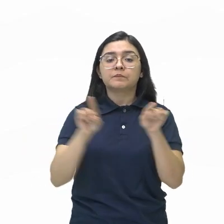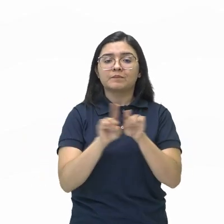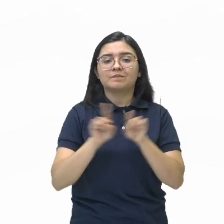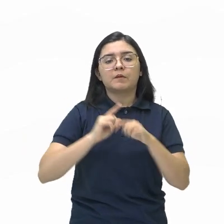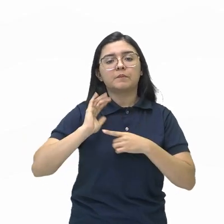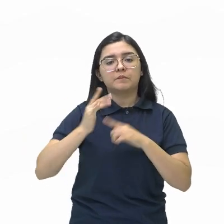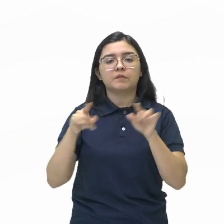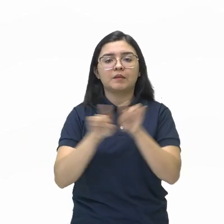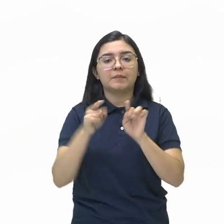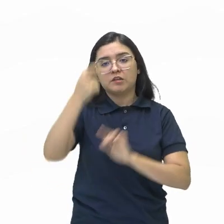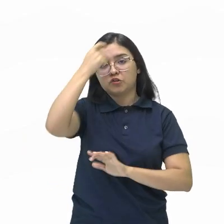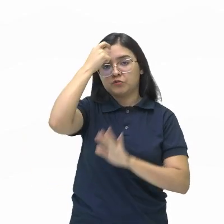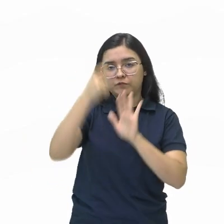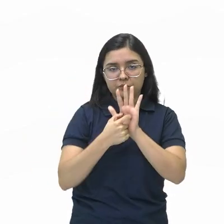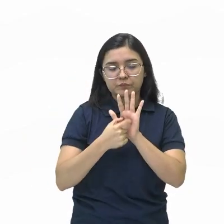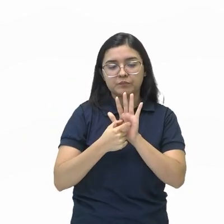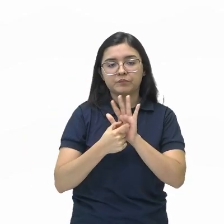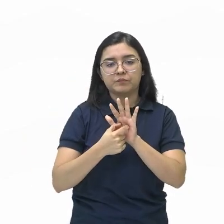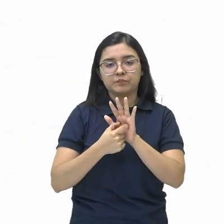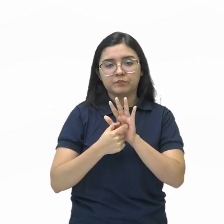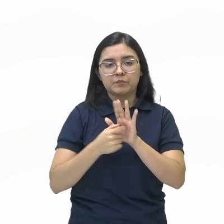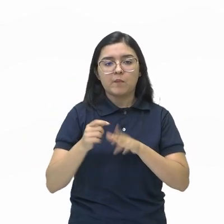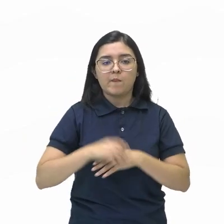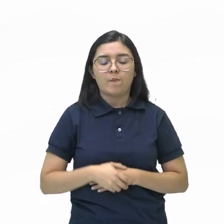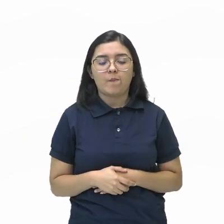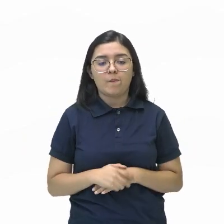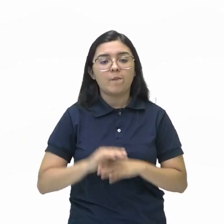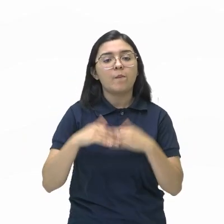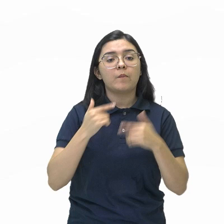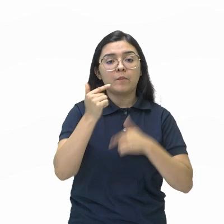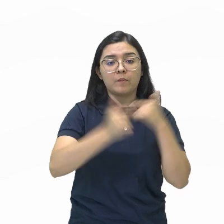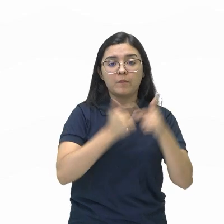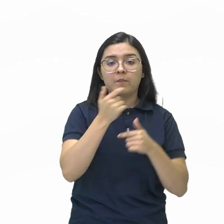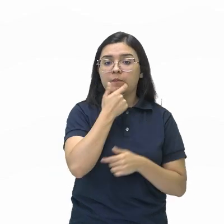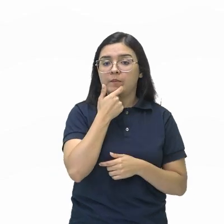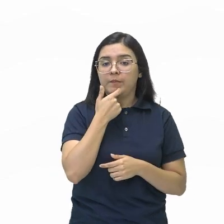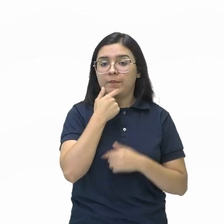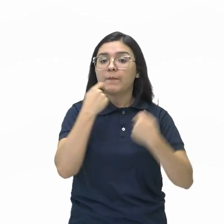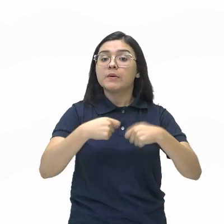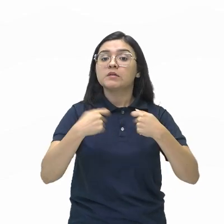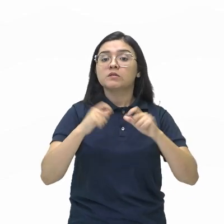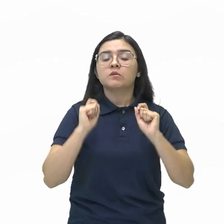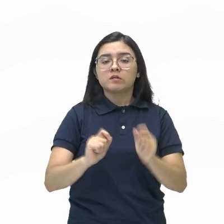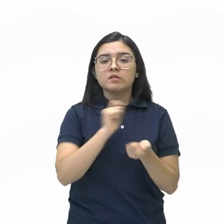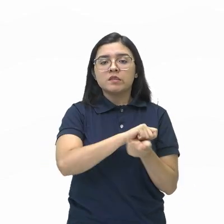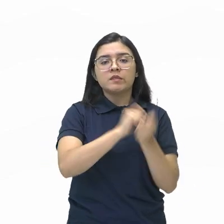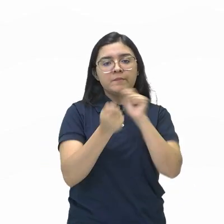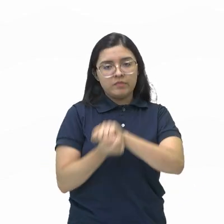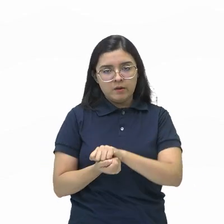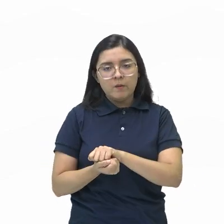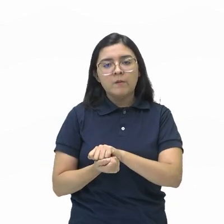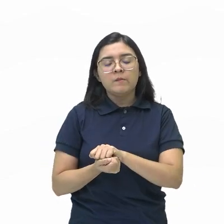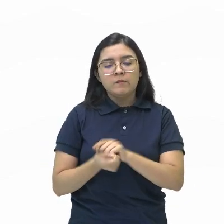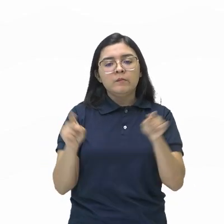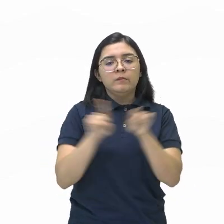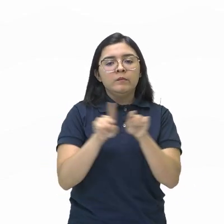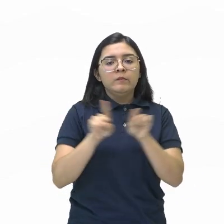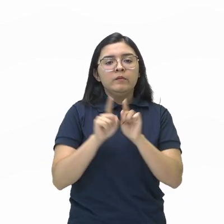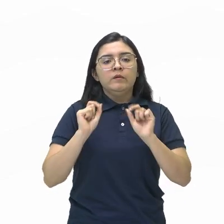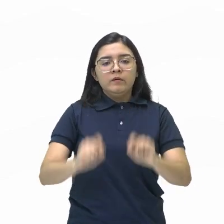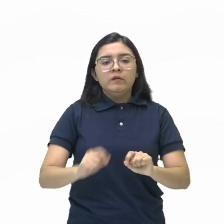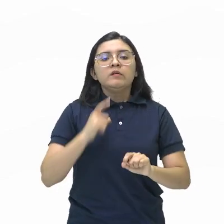automatização e inteligência artificial. Trabalhadores, eles precisam se adaptar